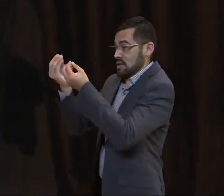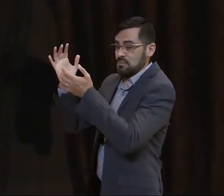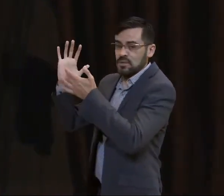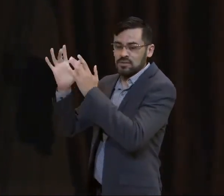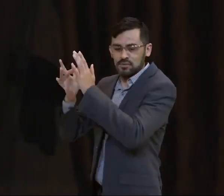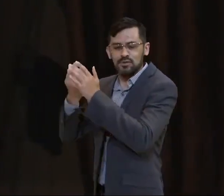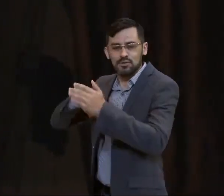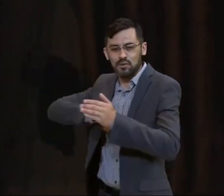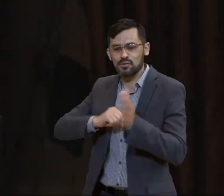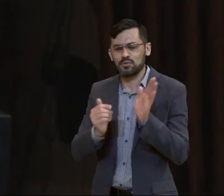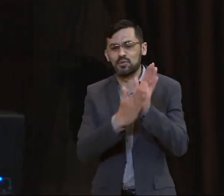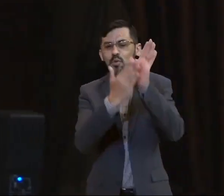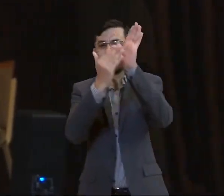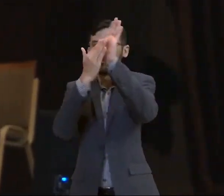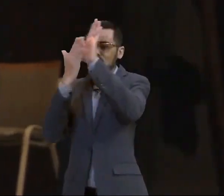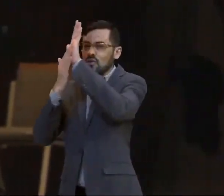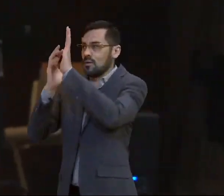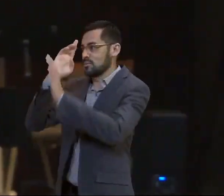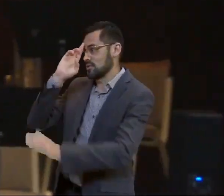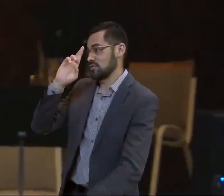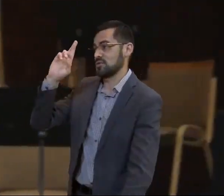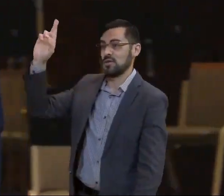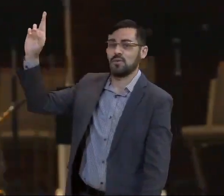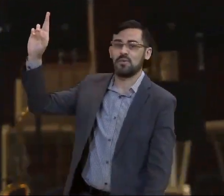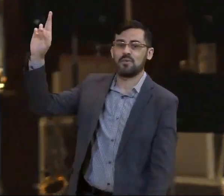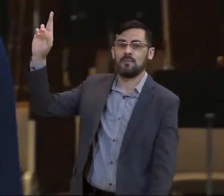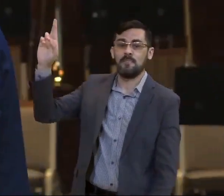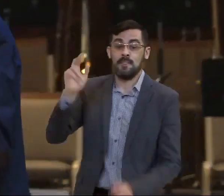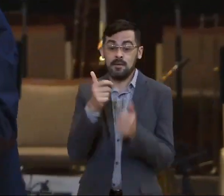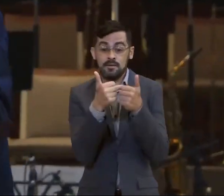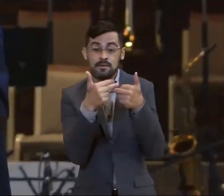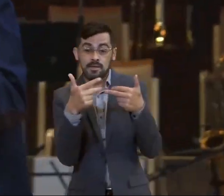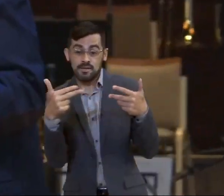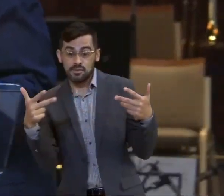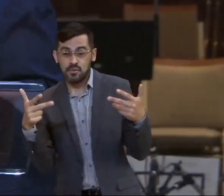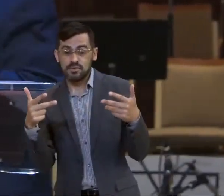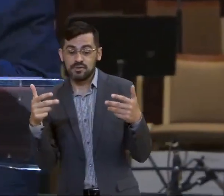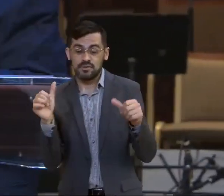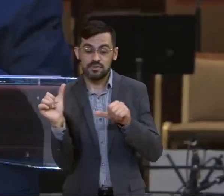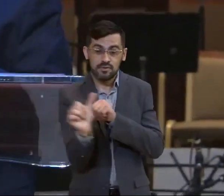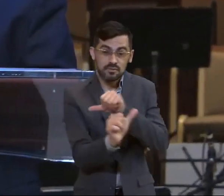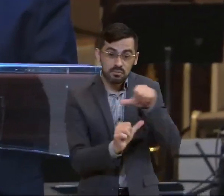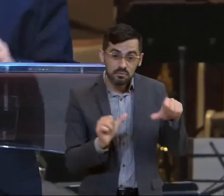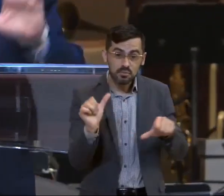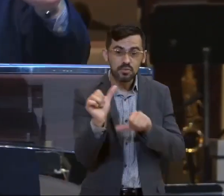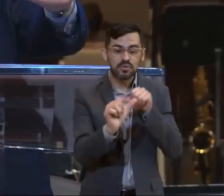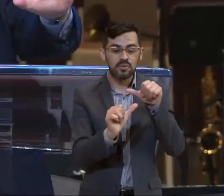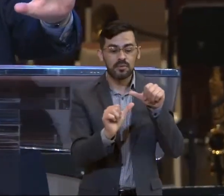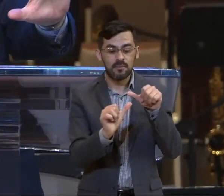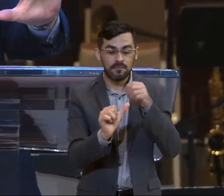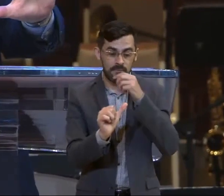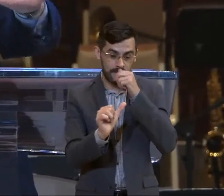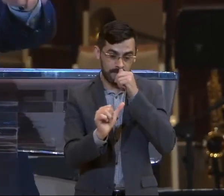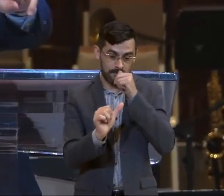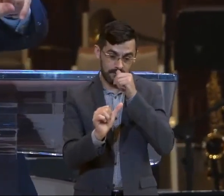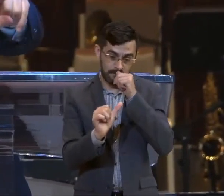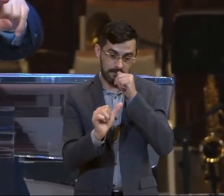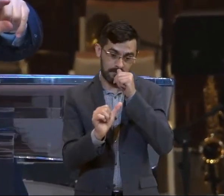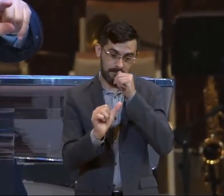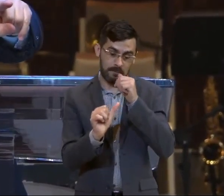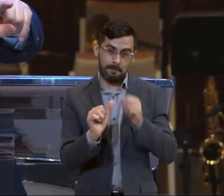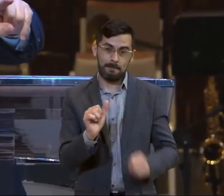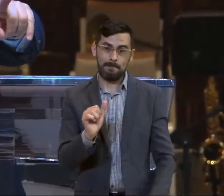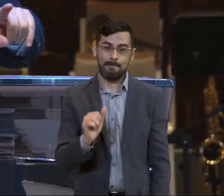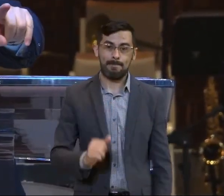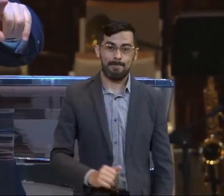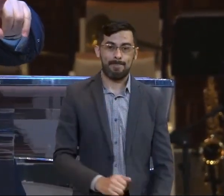gente louva o Senhor. Aí as coisas mudam, o coração da gente. Agora não, depois eu falo